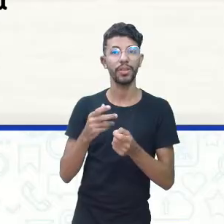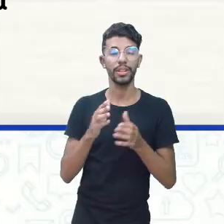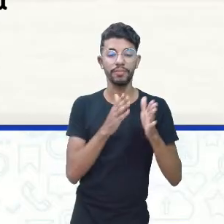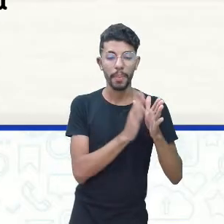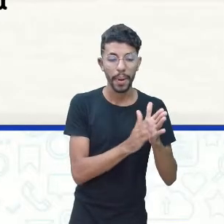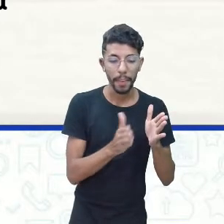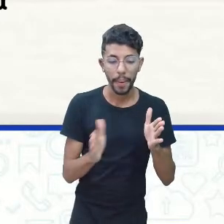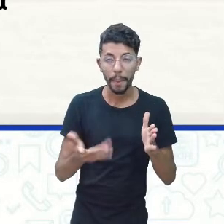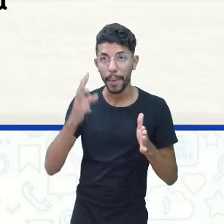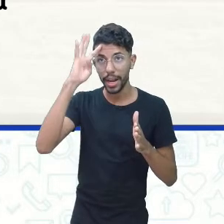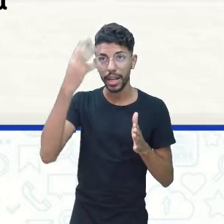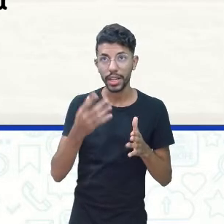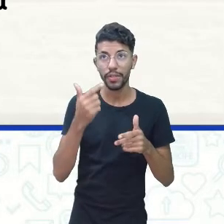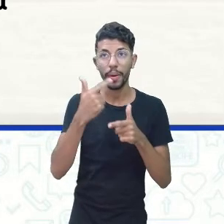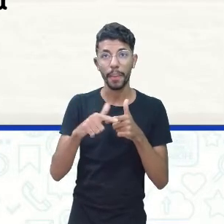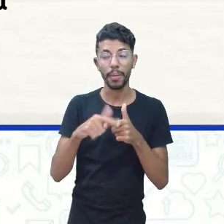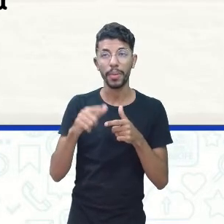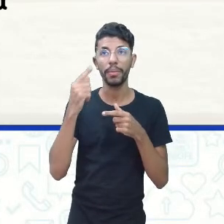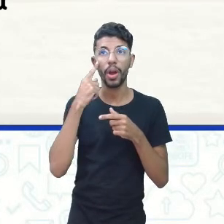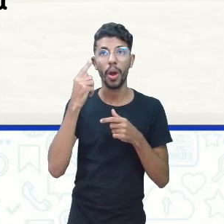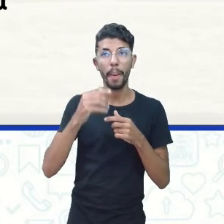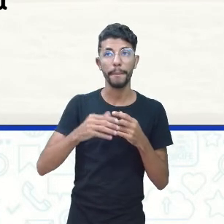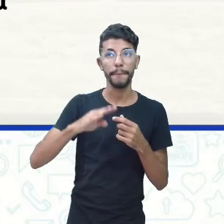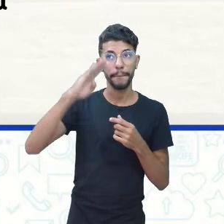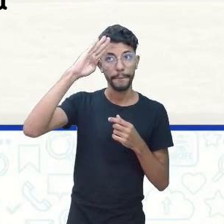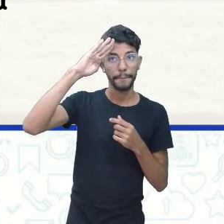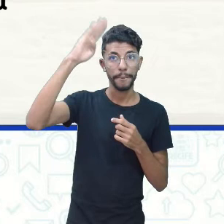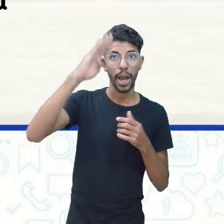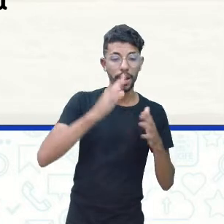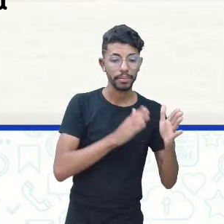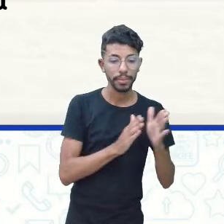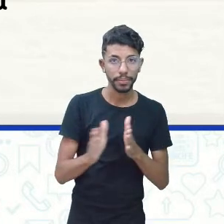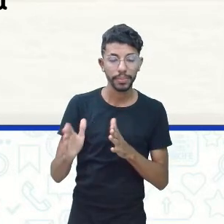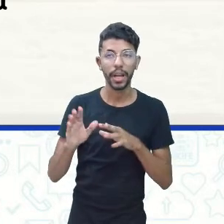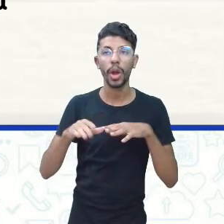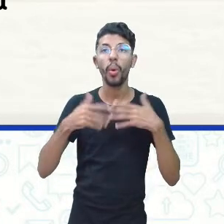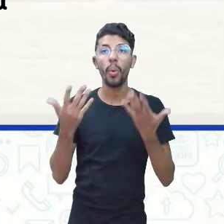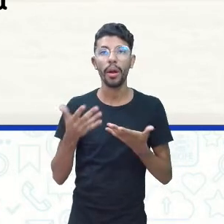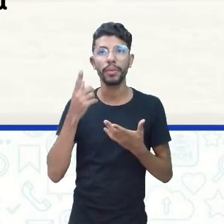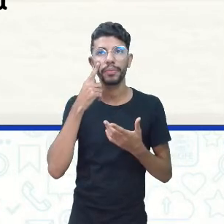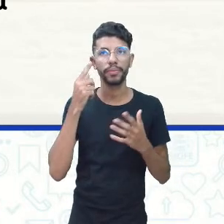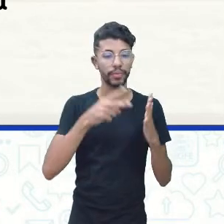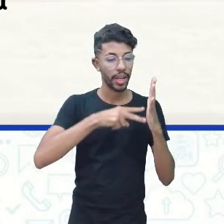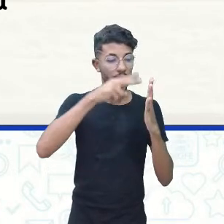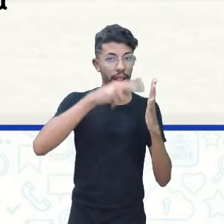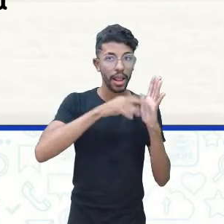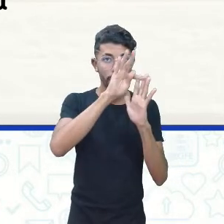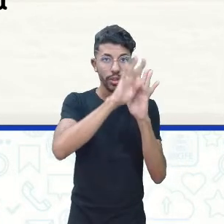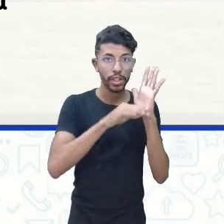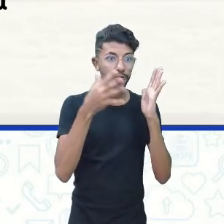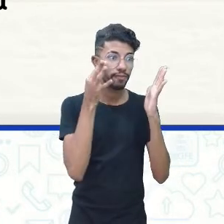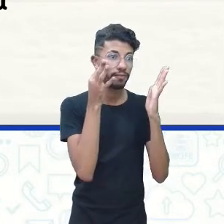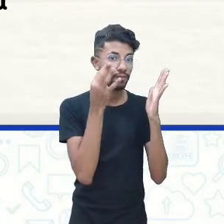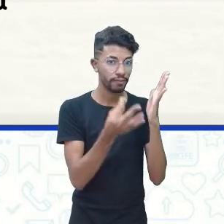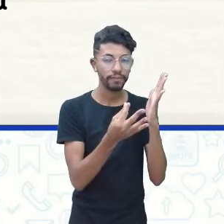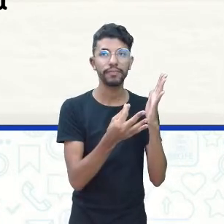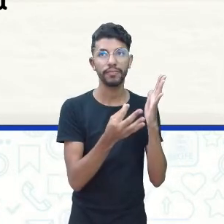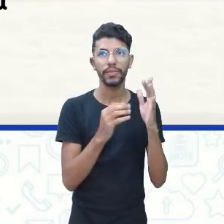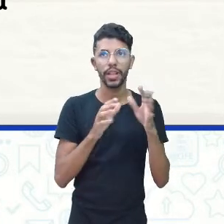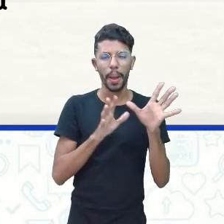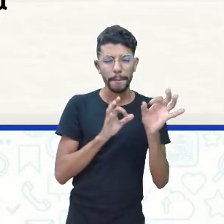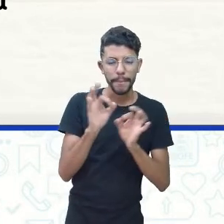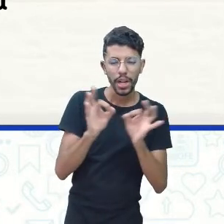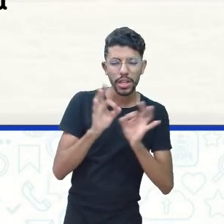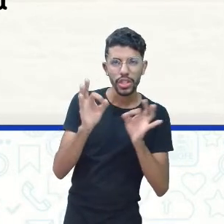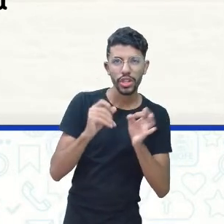problema. A etapa principal, as etapas, desculpa, principais são ler o texto com atenção, planejar